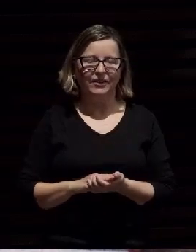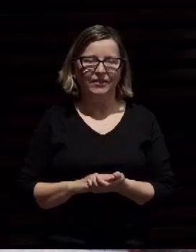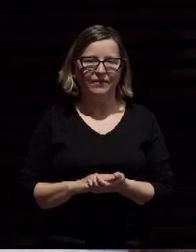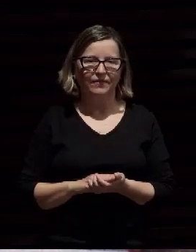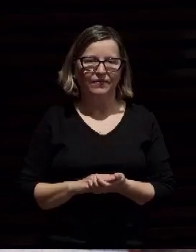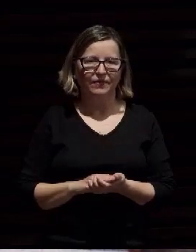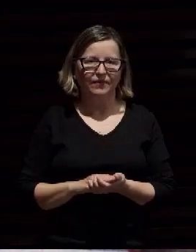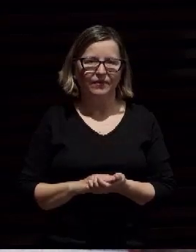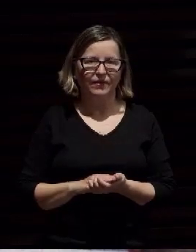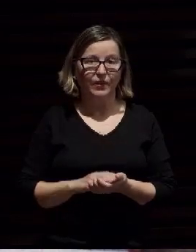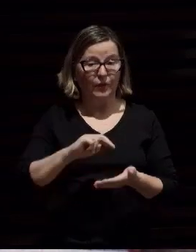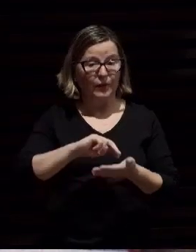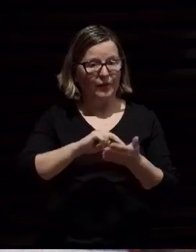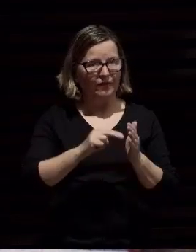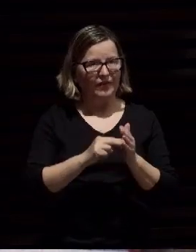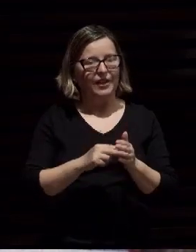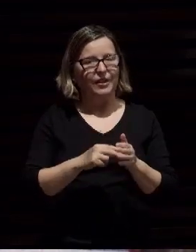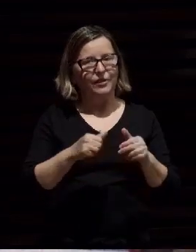dessas palavras